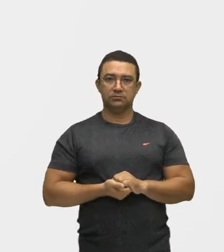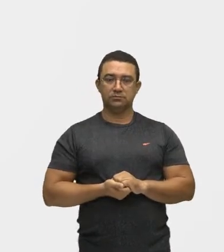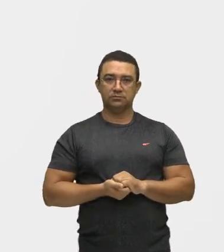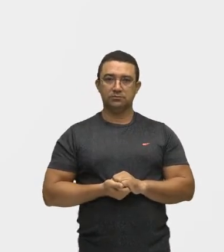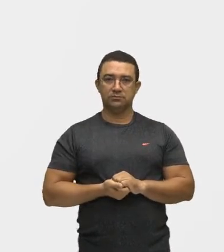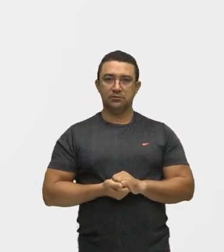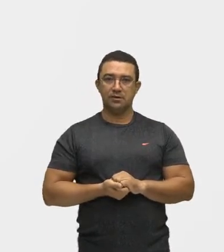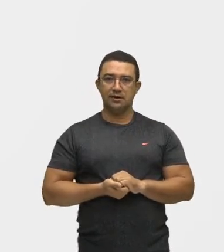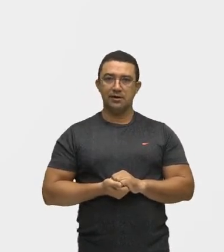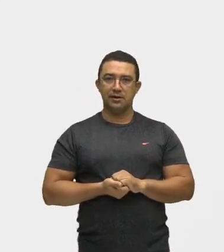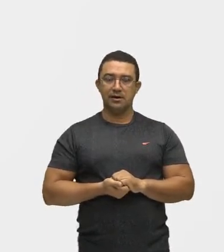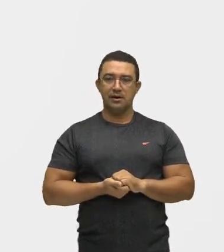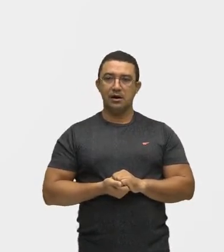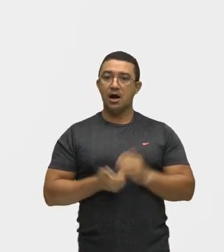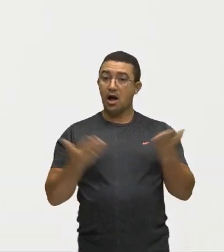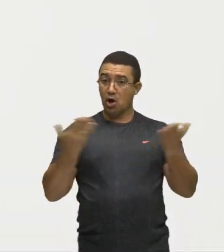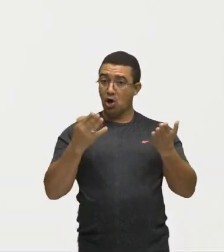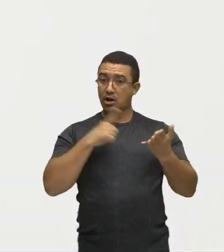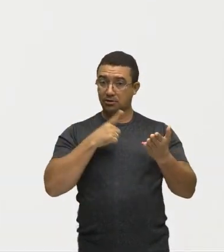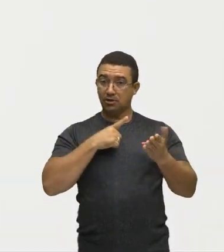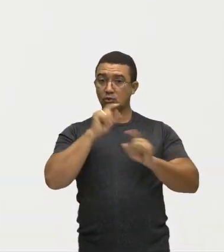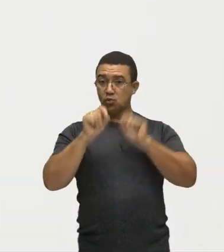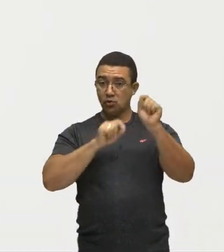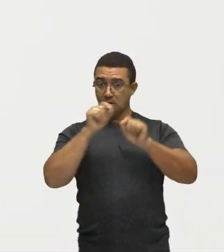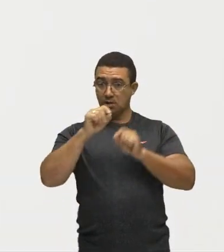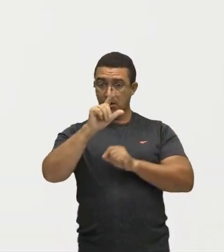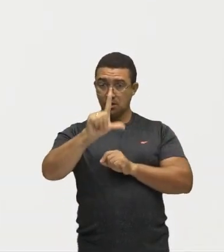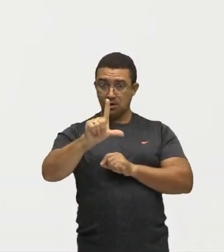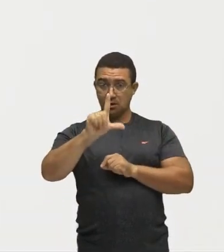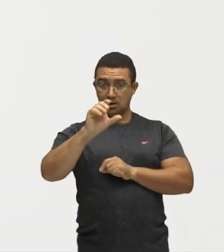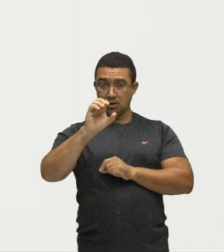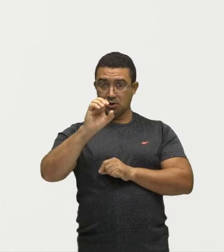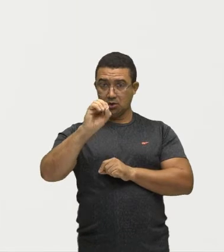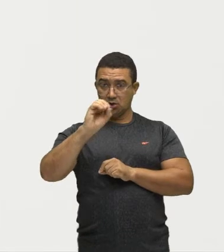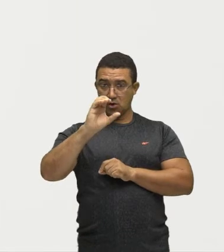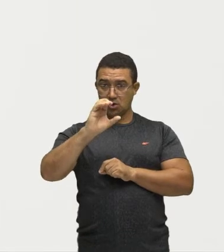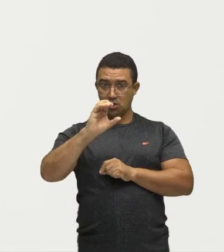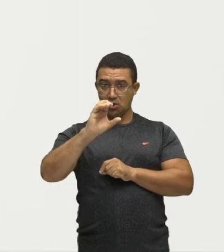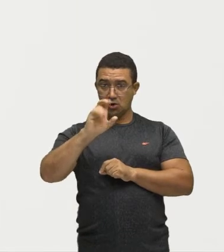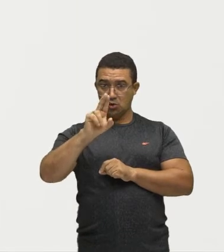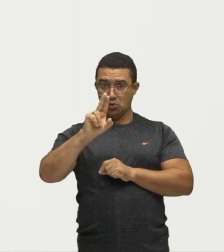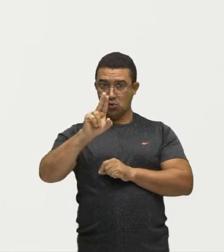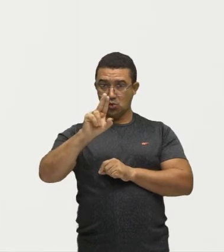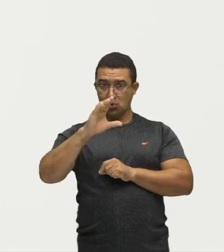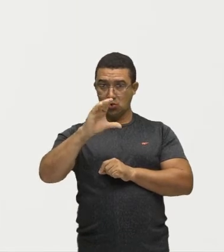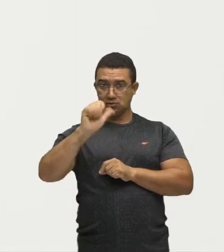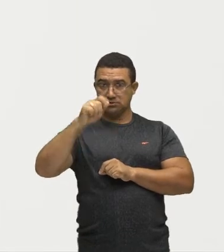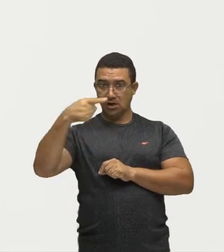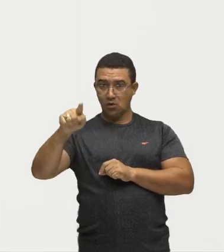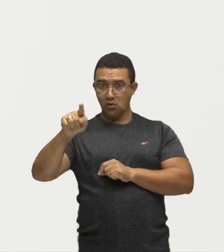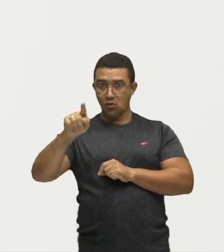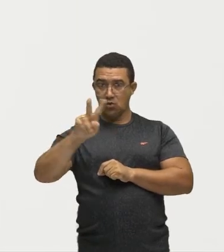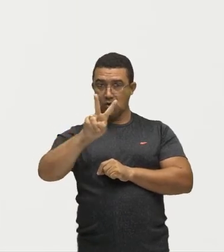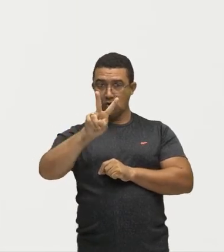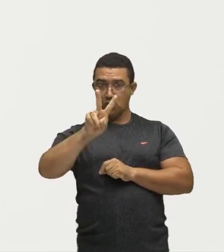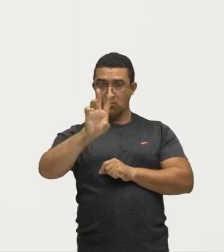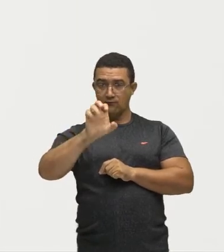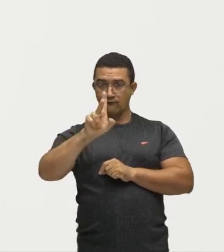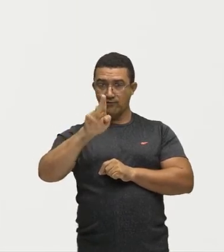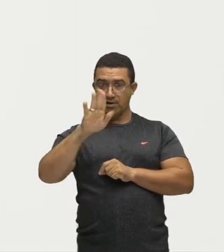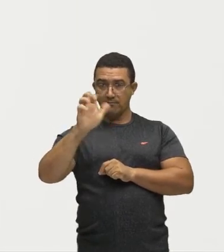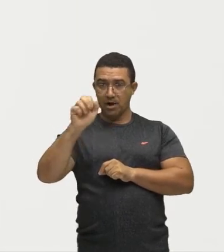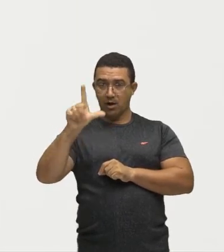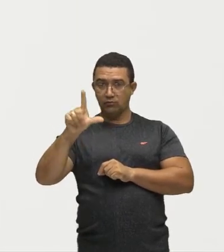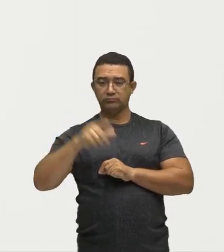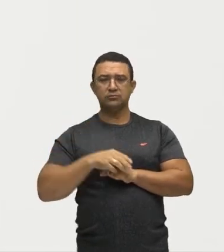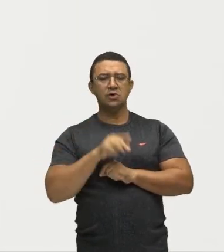sim. Agora nós temos aqui uma locução verbal. Aqui, ó. Vai ficar ou